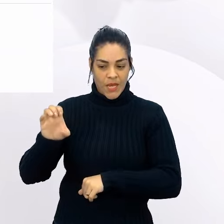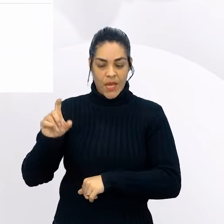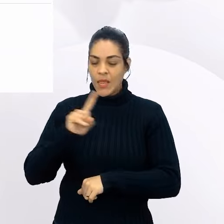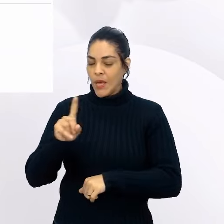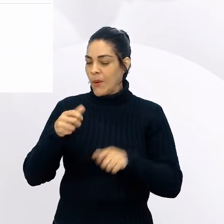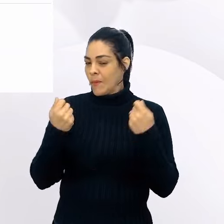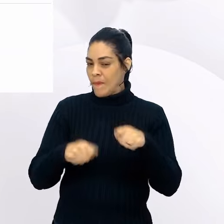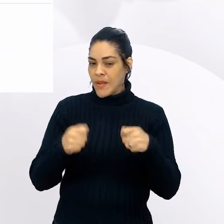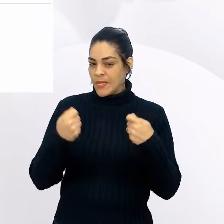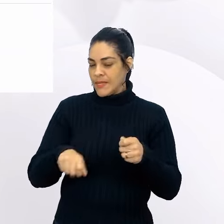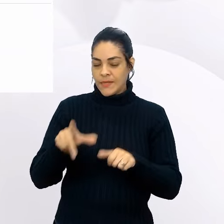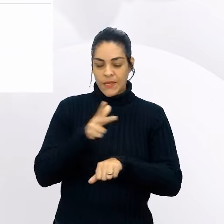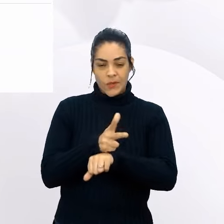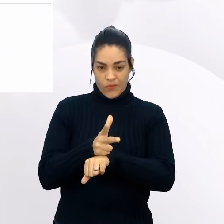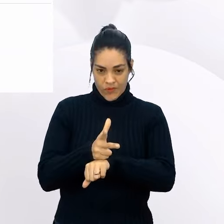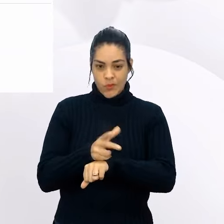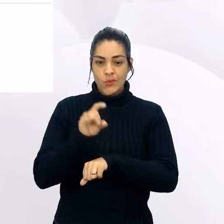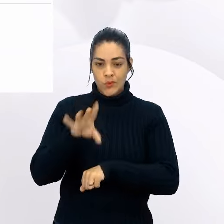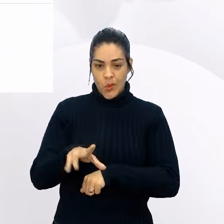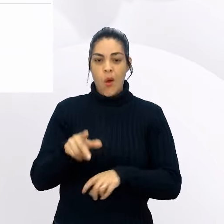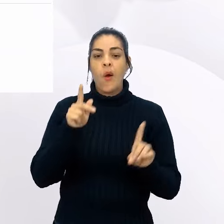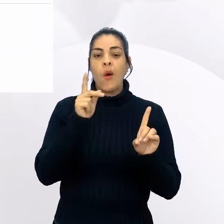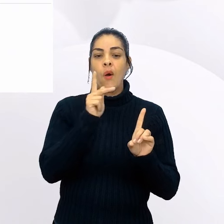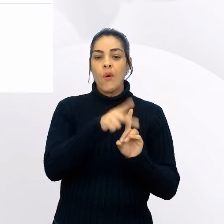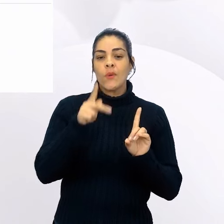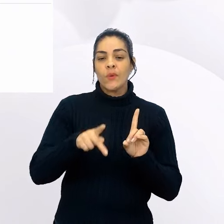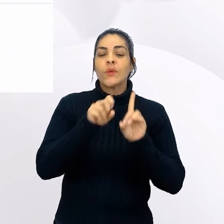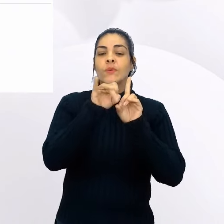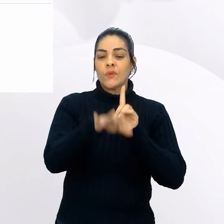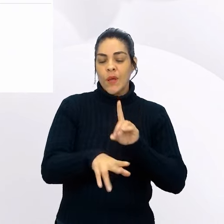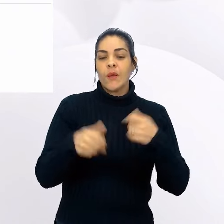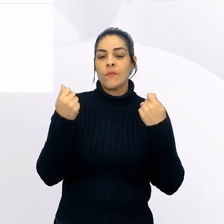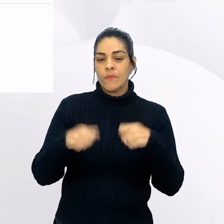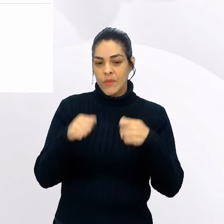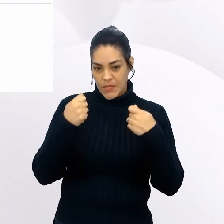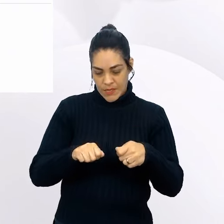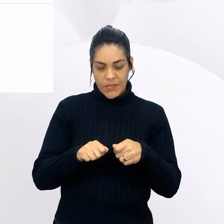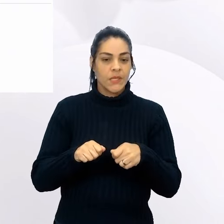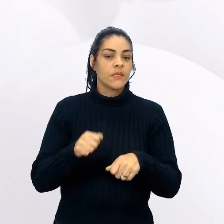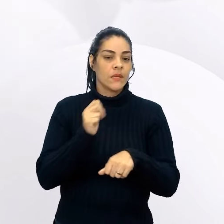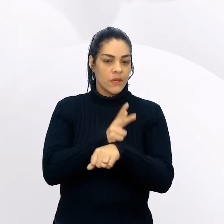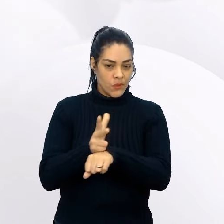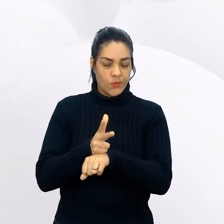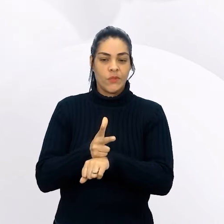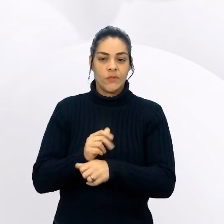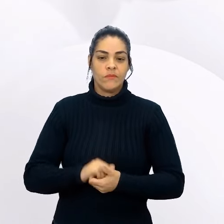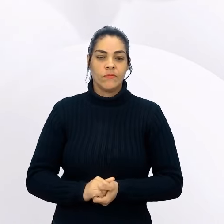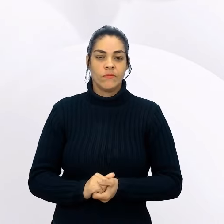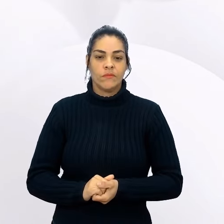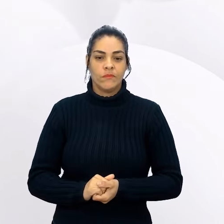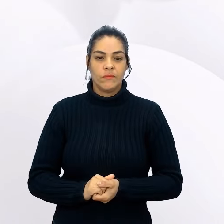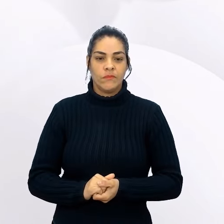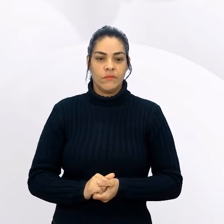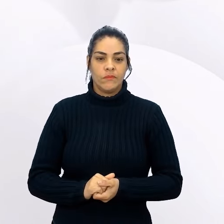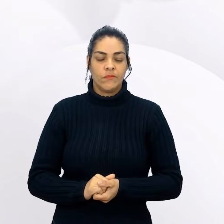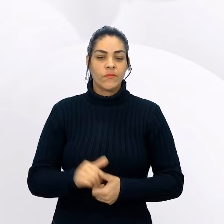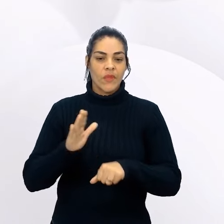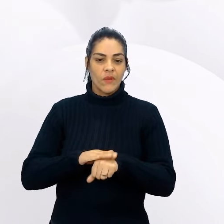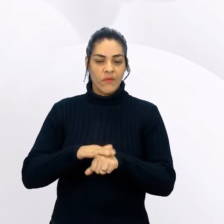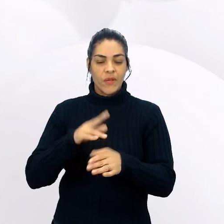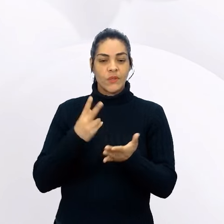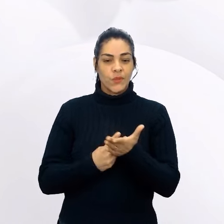precisa subir o vídeo e o currículo é opcional. Mas é importante. Aí faz o